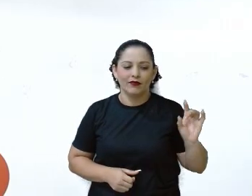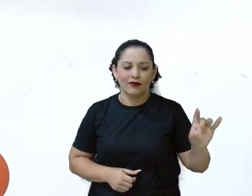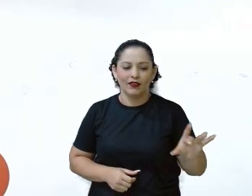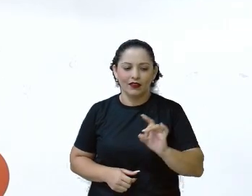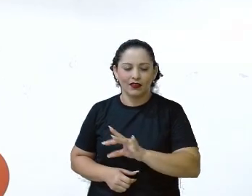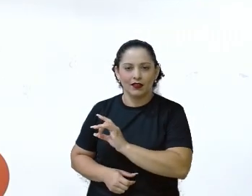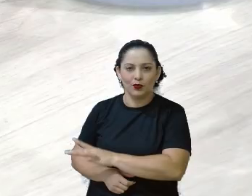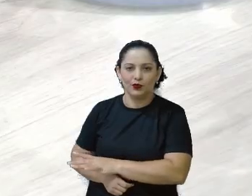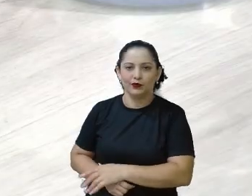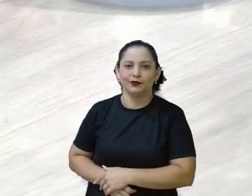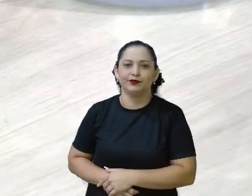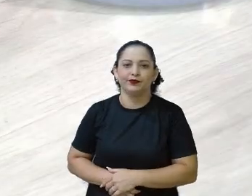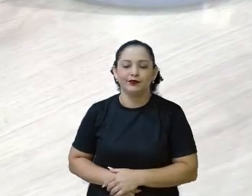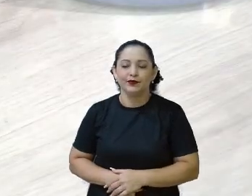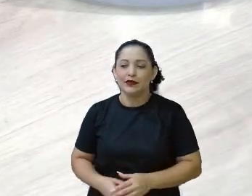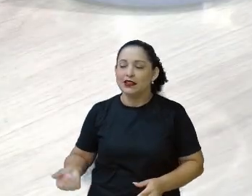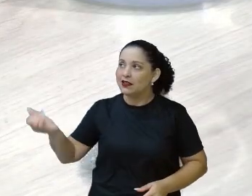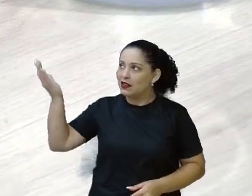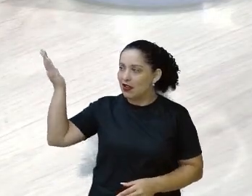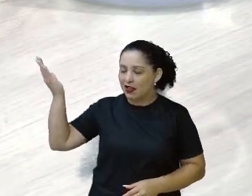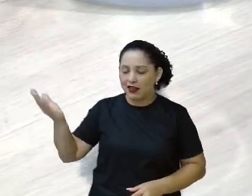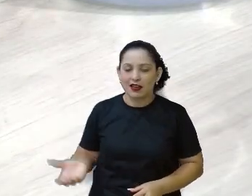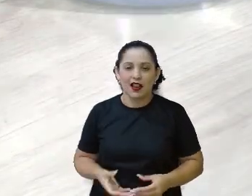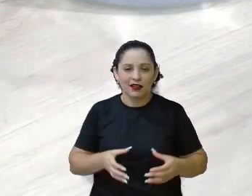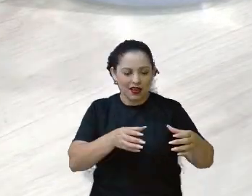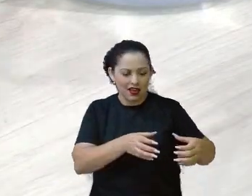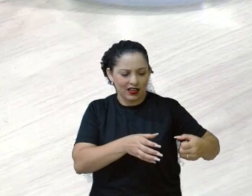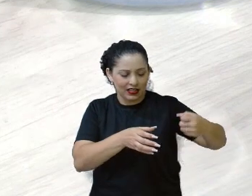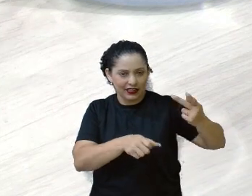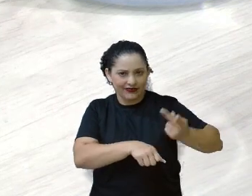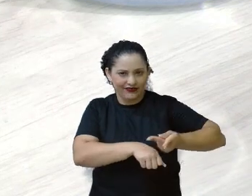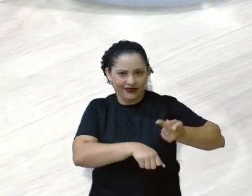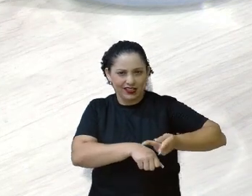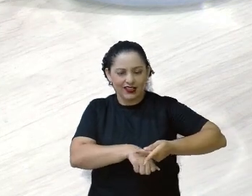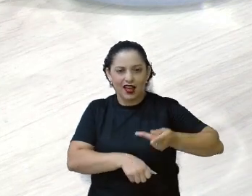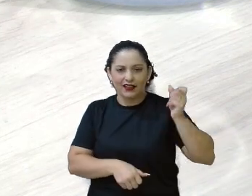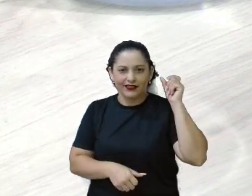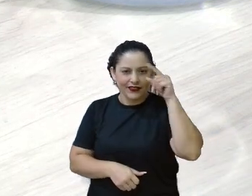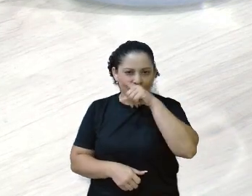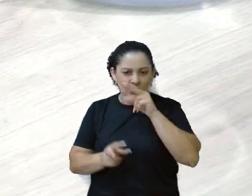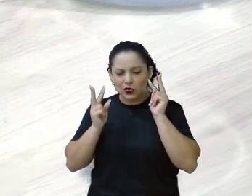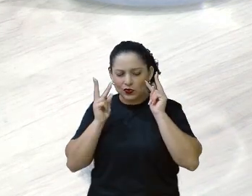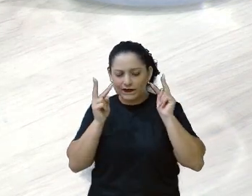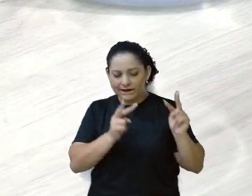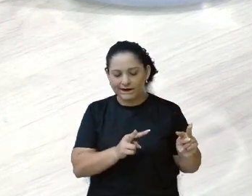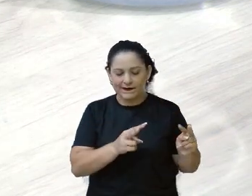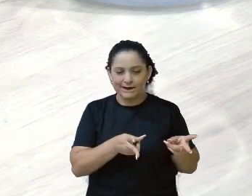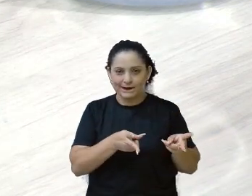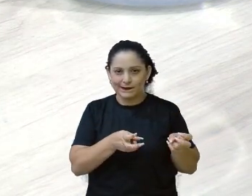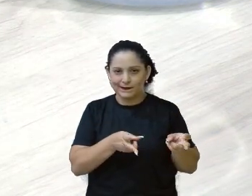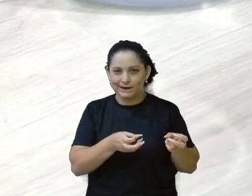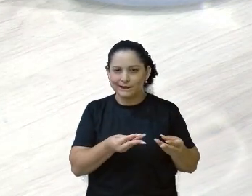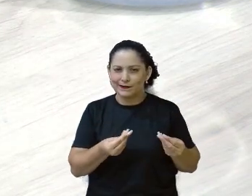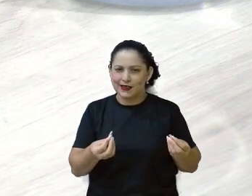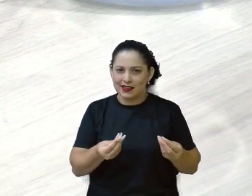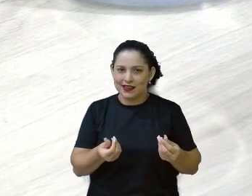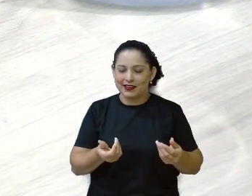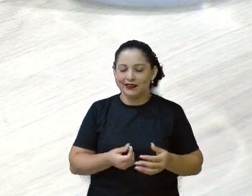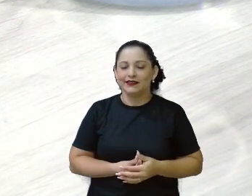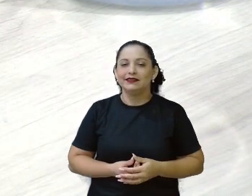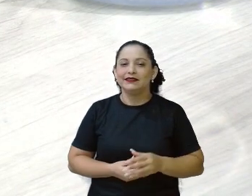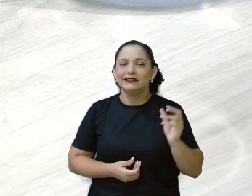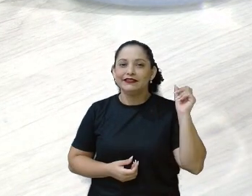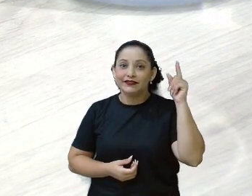é branquinha, vai ficar mais ruim de vocês visualizarem. Olha, difícil para